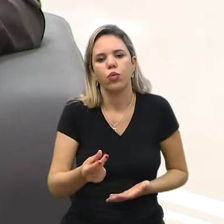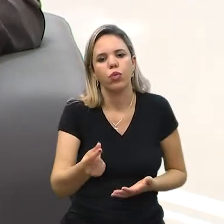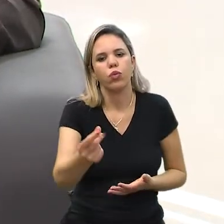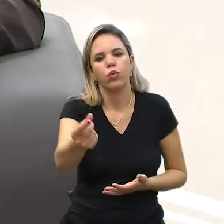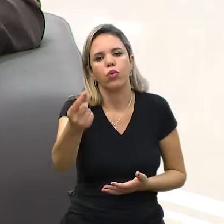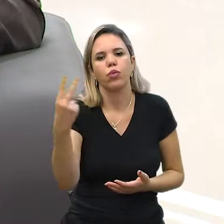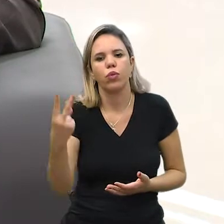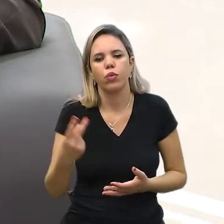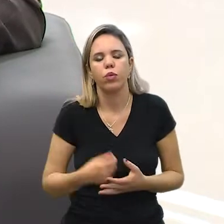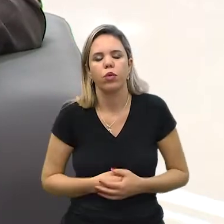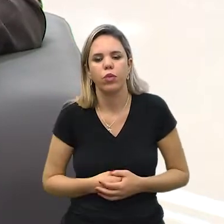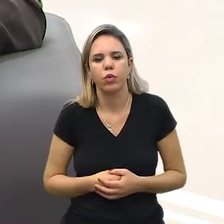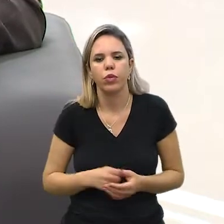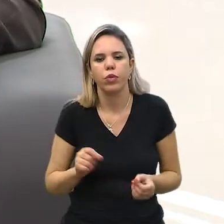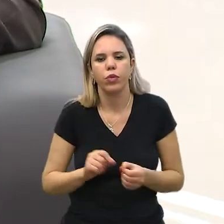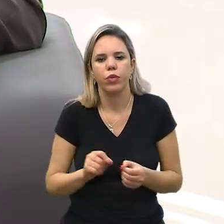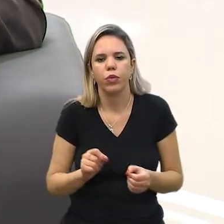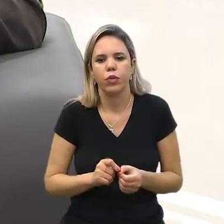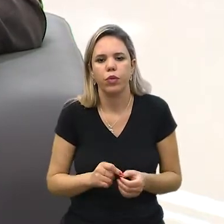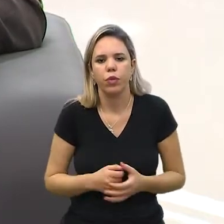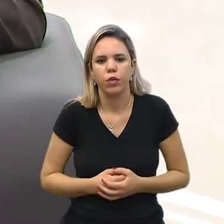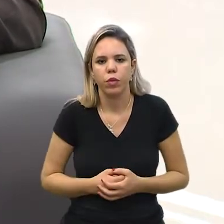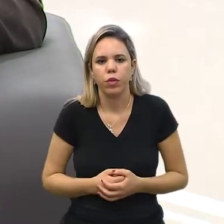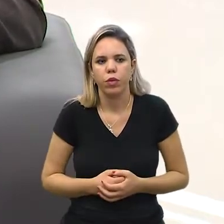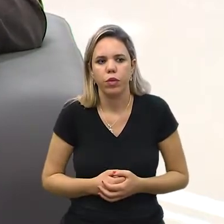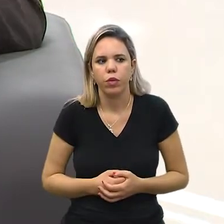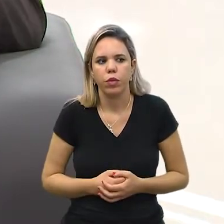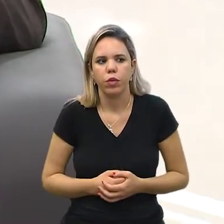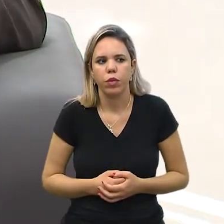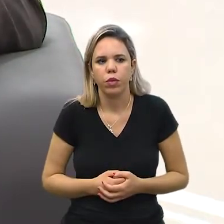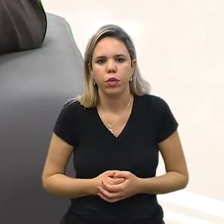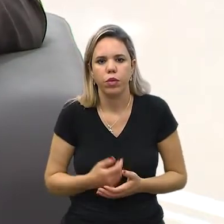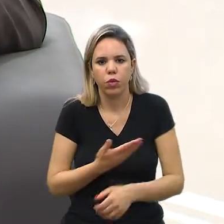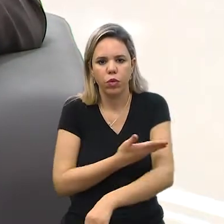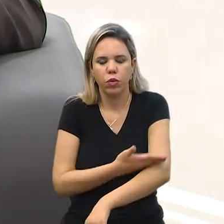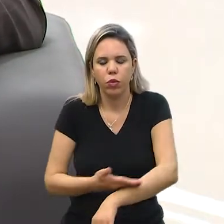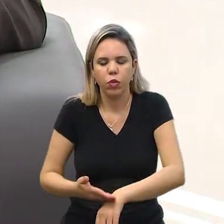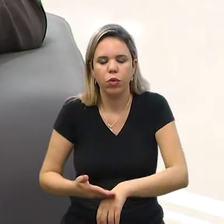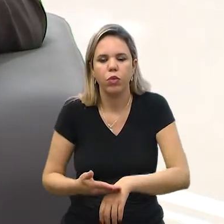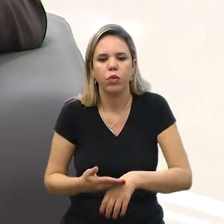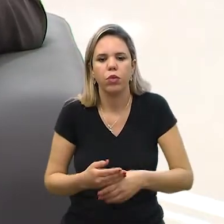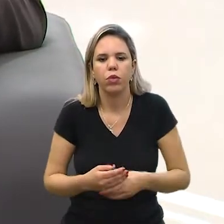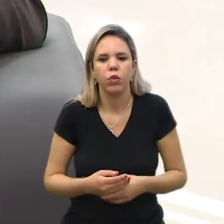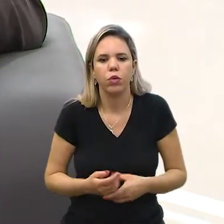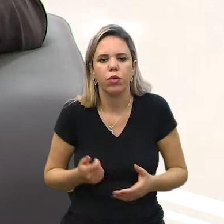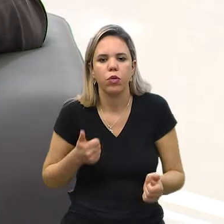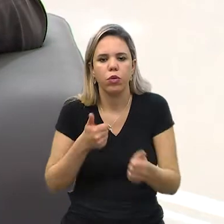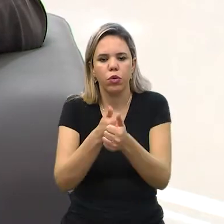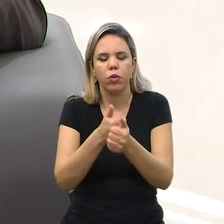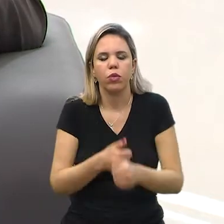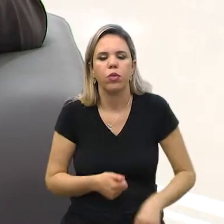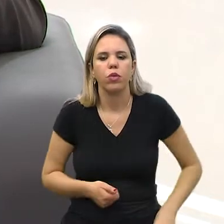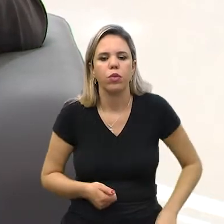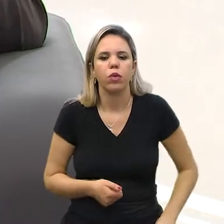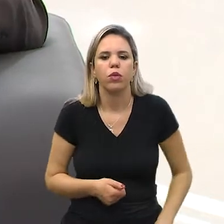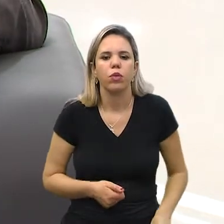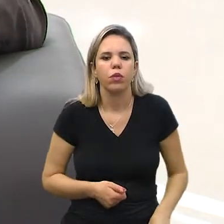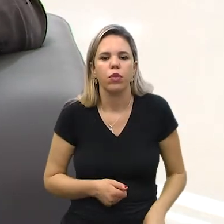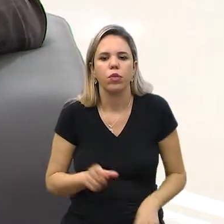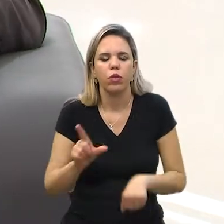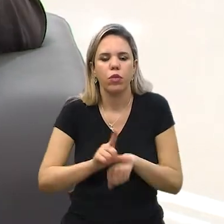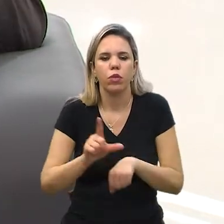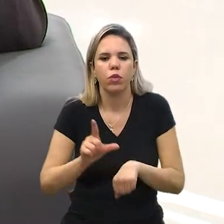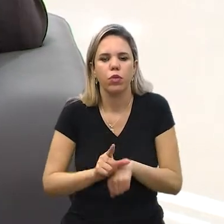pouco mais valioso, o que eu faço? Eu acostumo acompanhar ele ou em